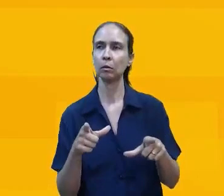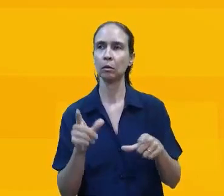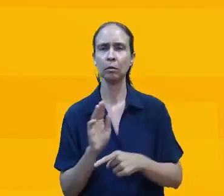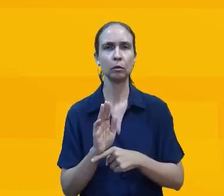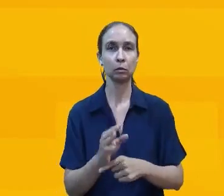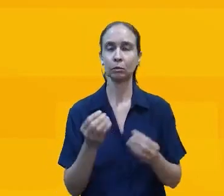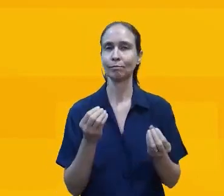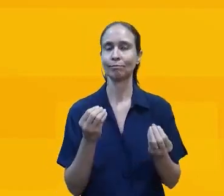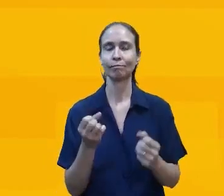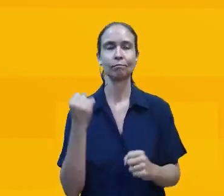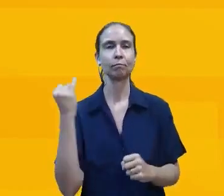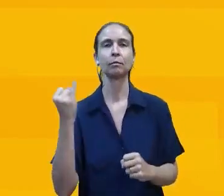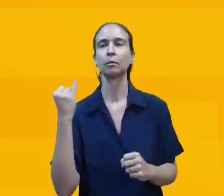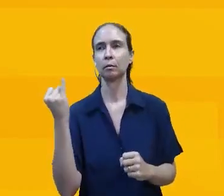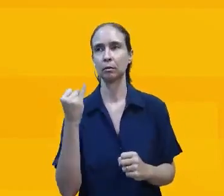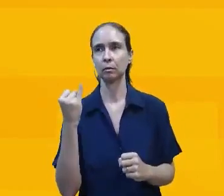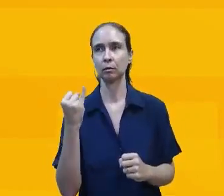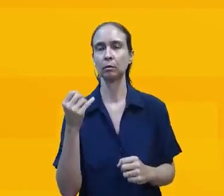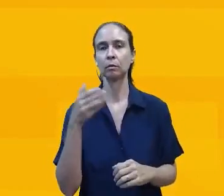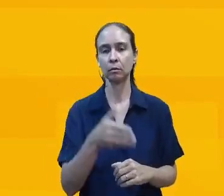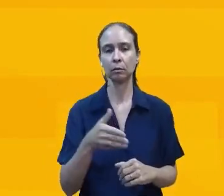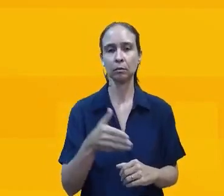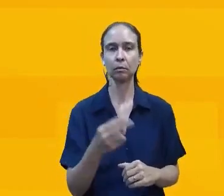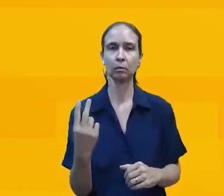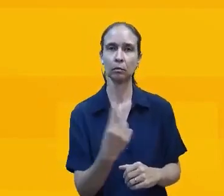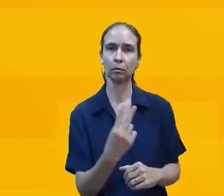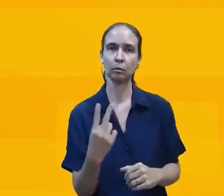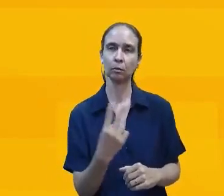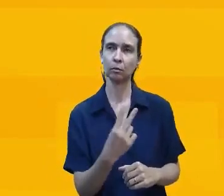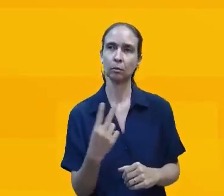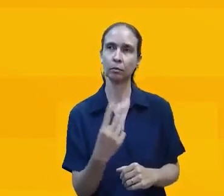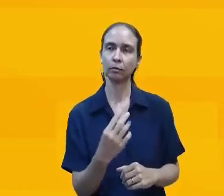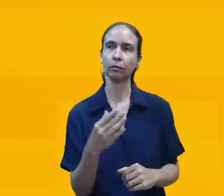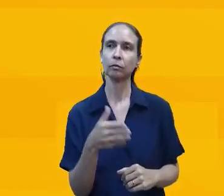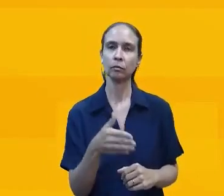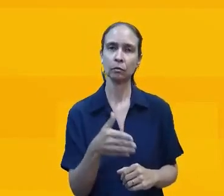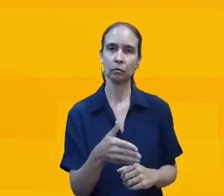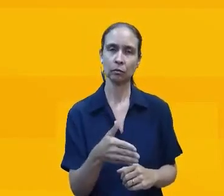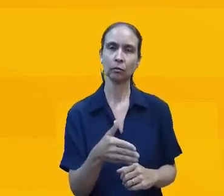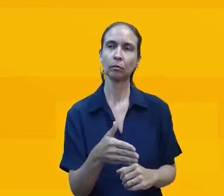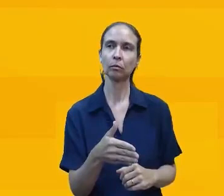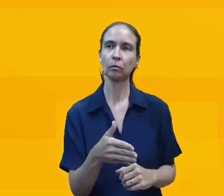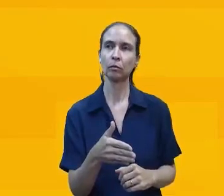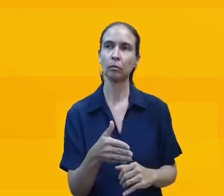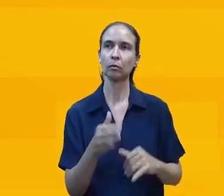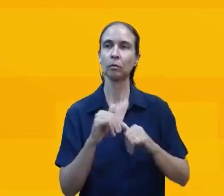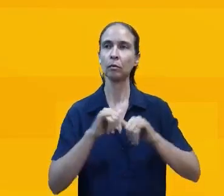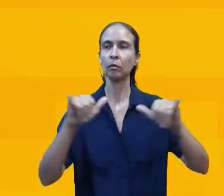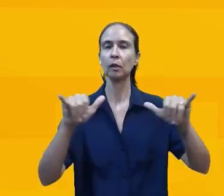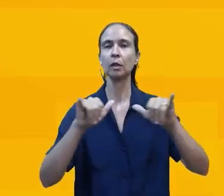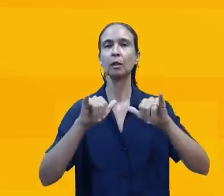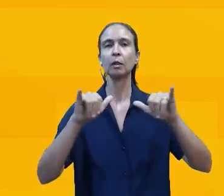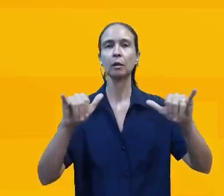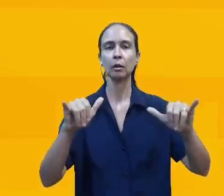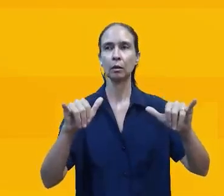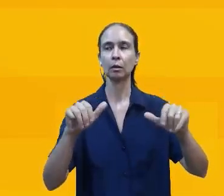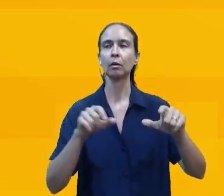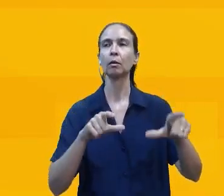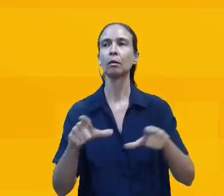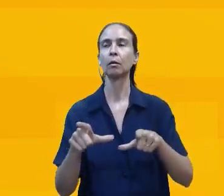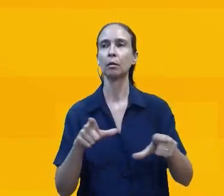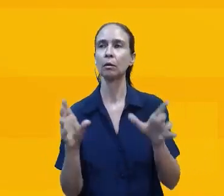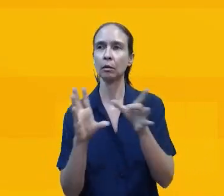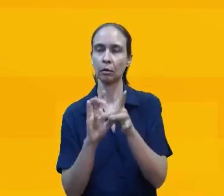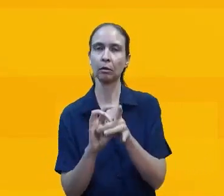foi importante a participação da PEC e do Rural Teams na difusão do trabalho de produção integrada. Sem dúvida,